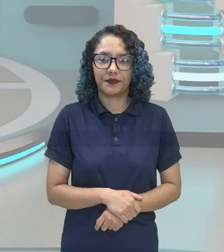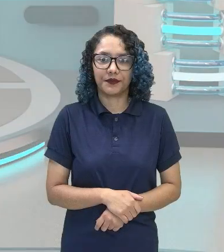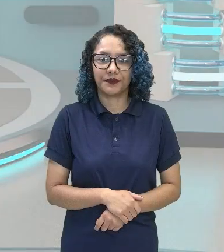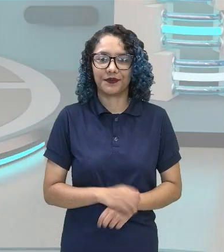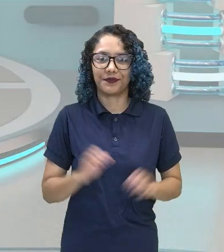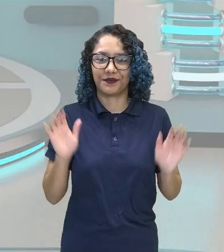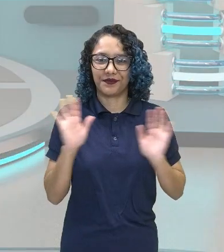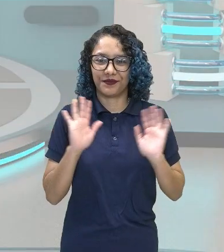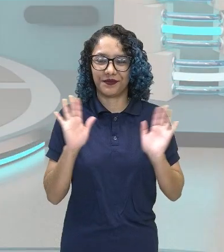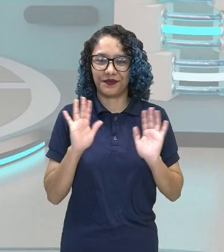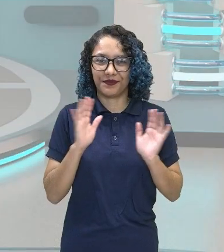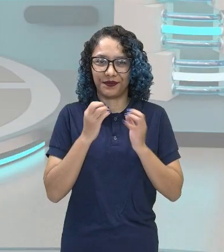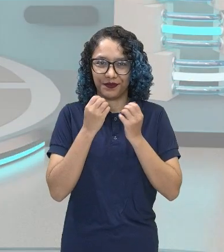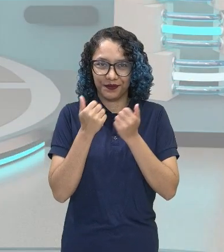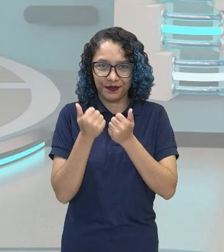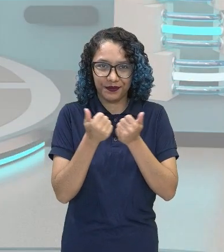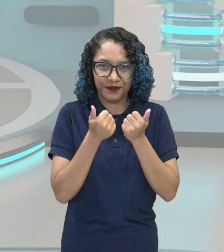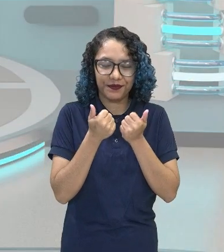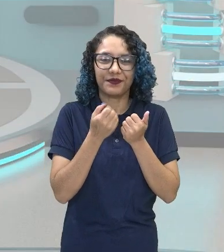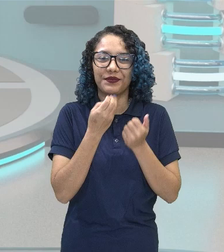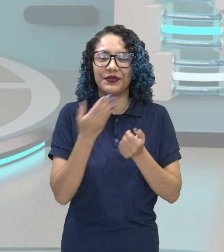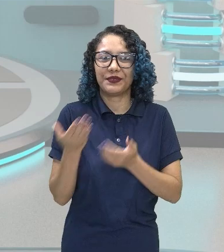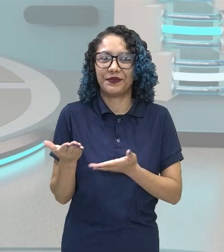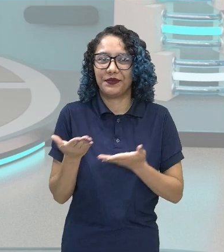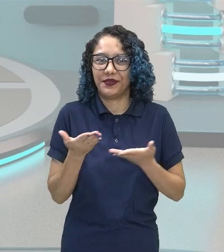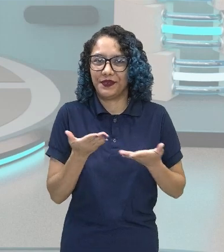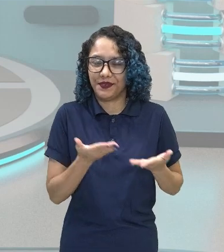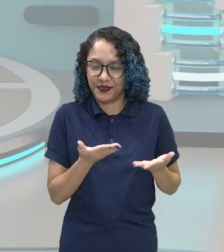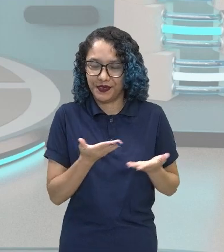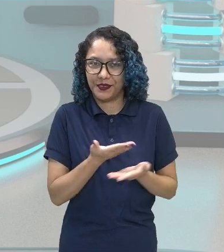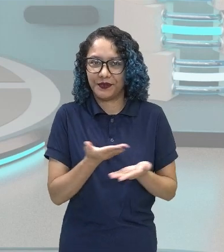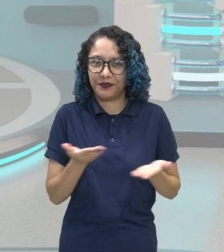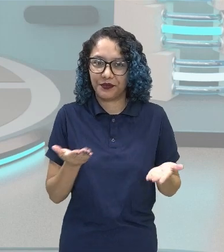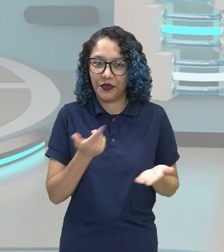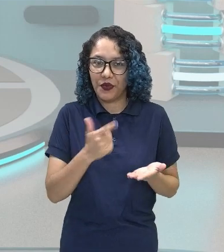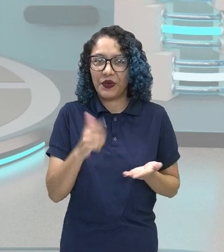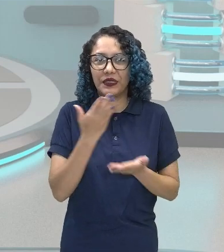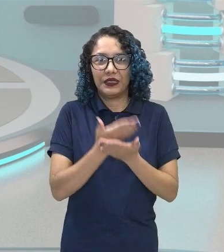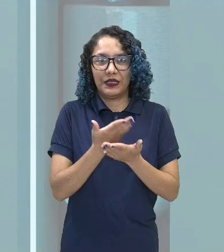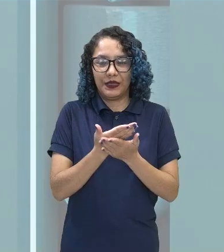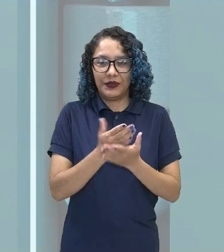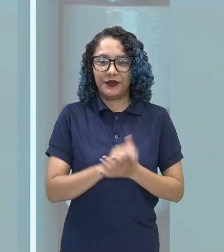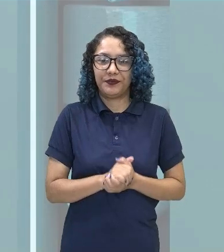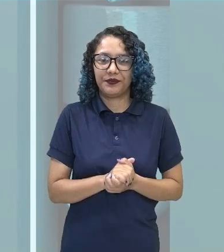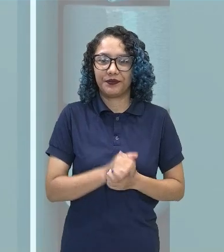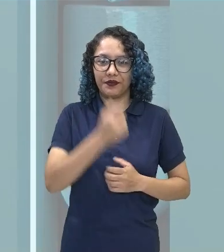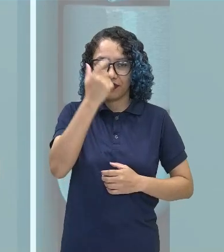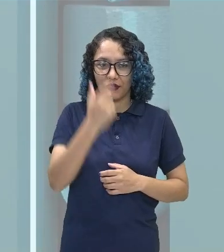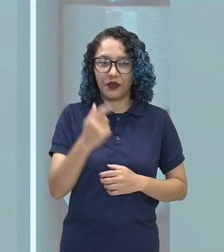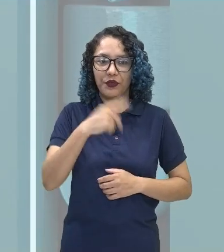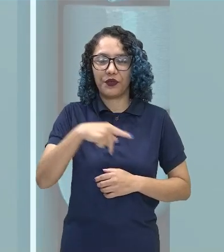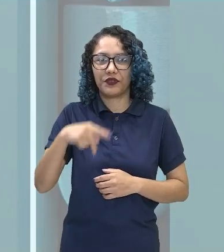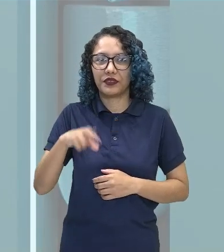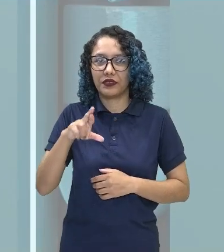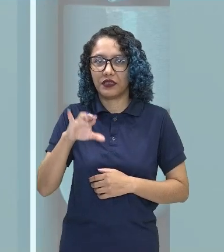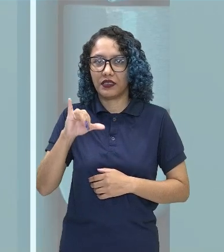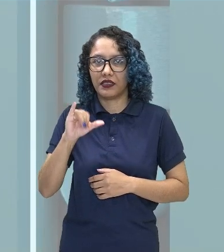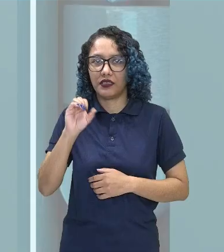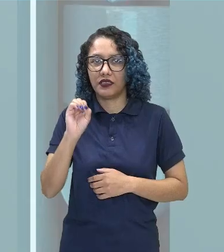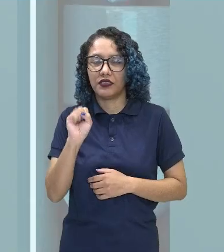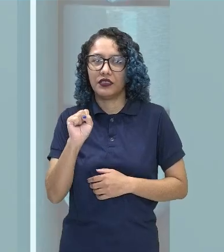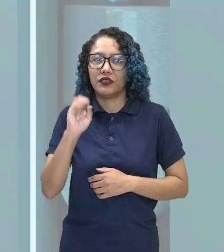Olá, alunos, tudo bem com vocês? Sejam todos muito bem-vindos para mais uma aula. Eu sou a professora